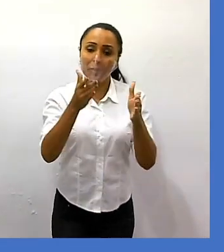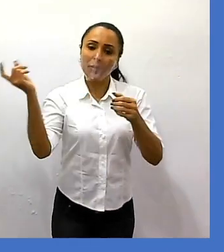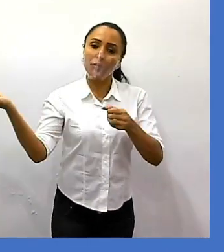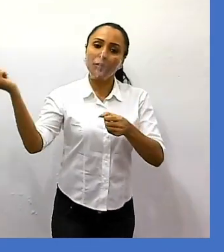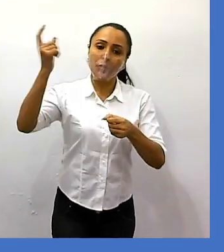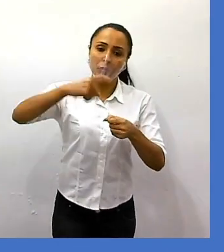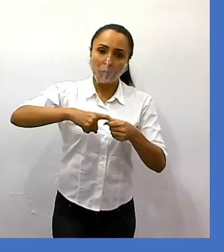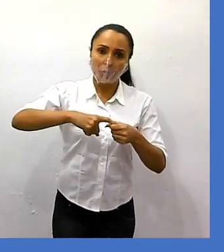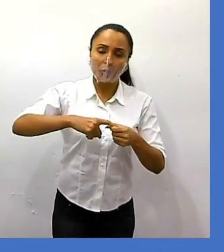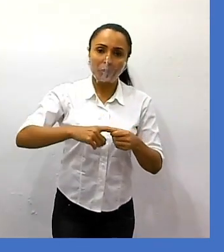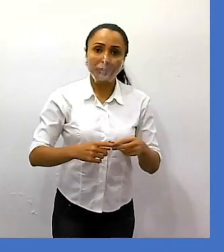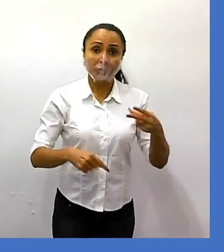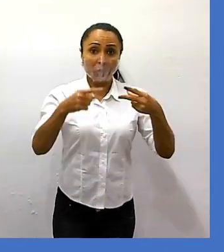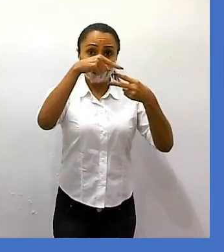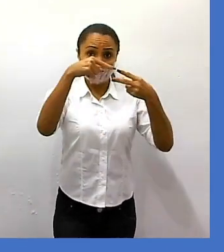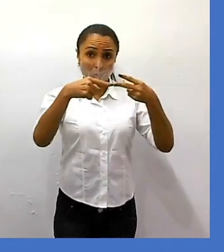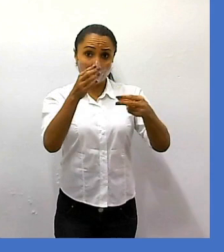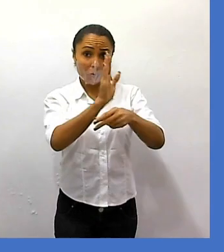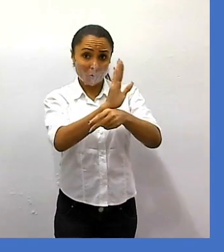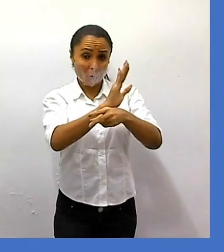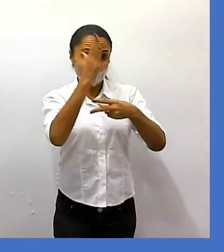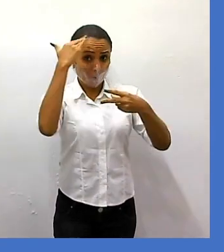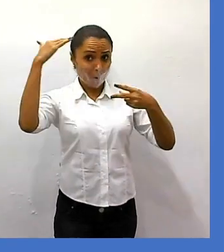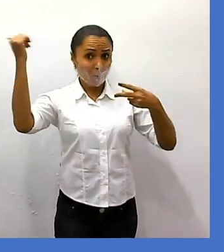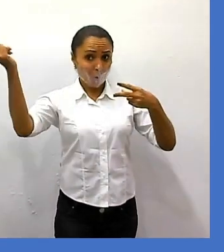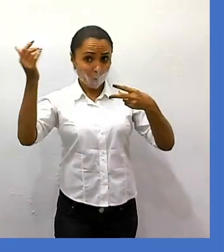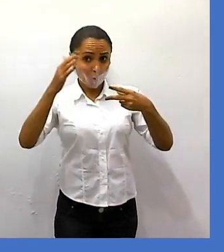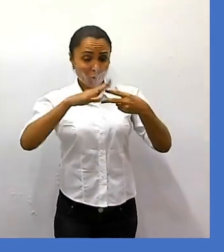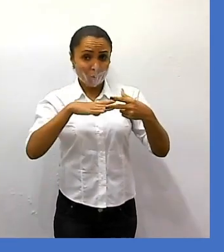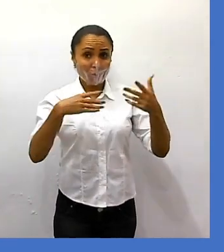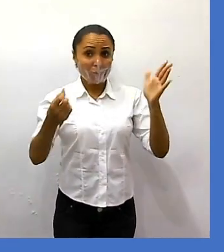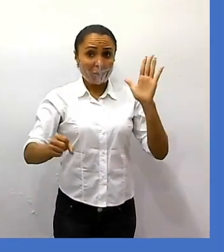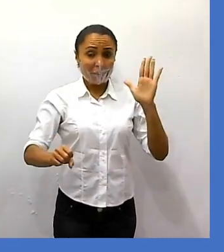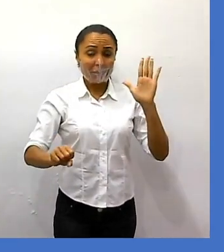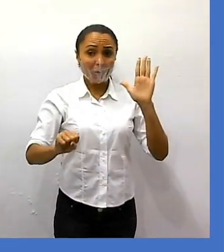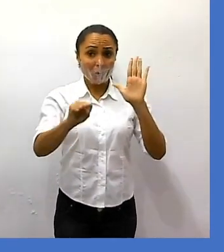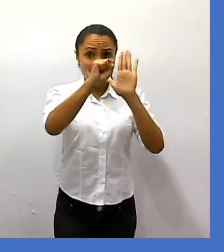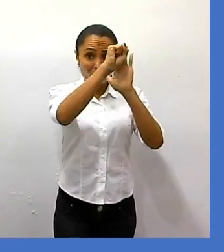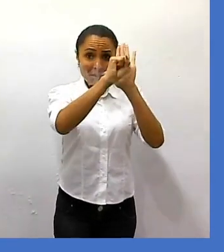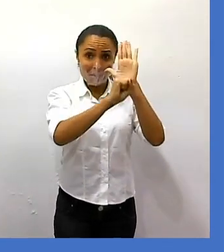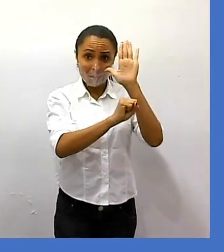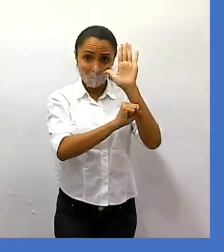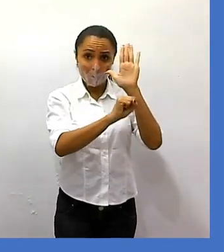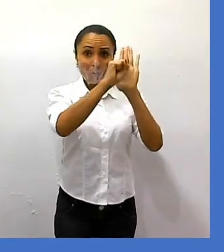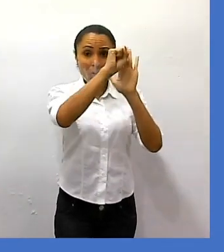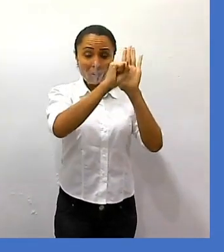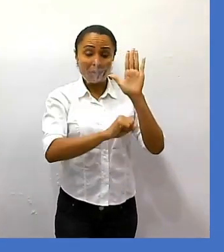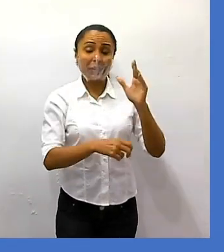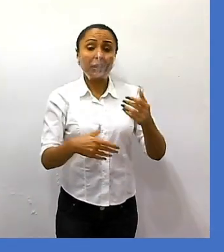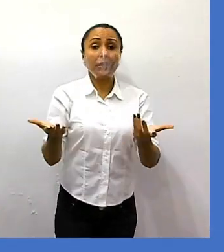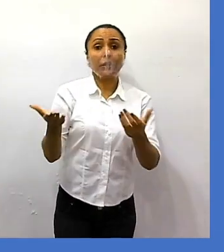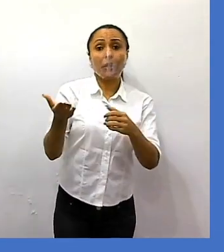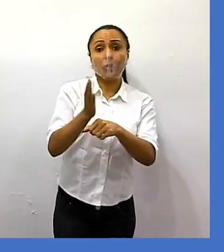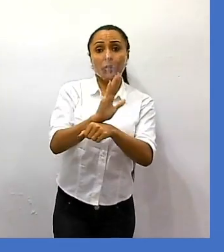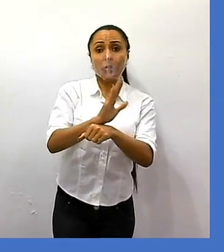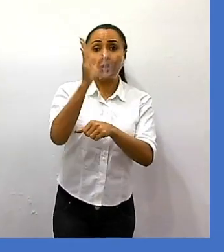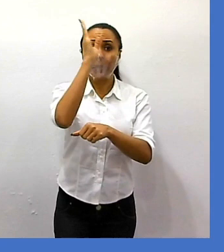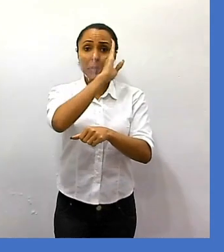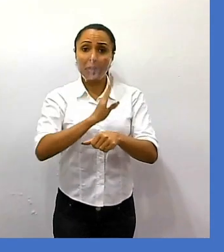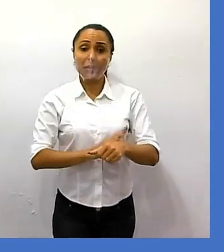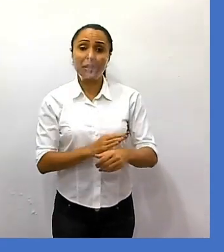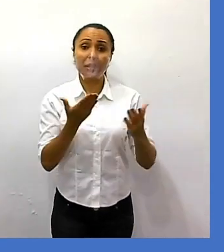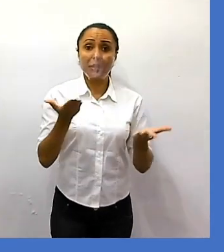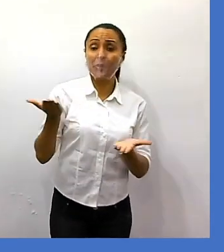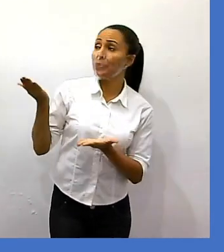retomada, 2 filmes foram o símbolo dessa retomada, dessa época do cinema brasileiro. Então, imagem na tela